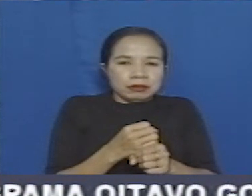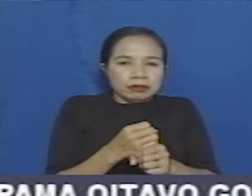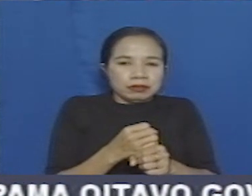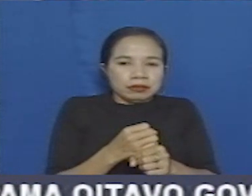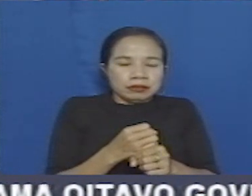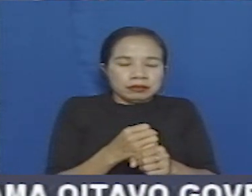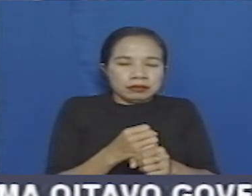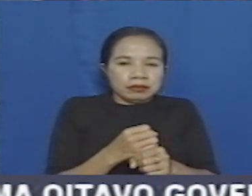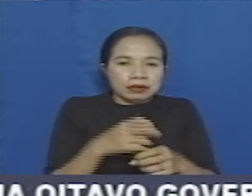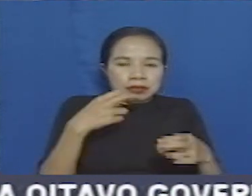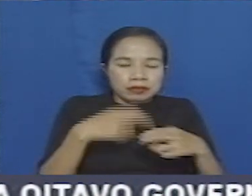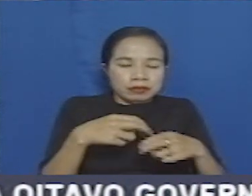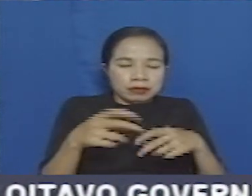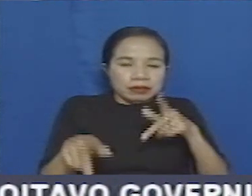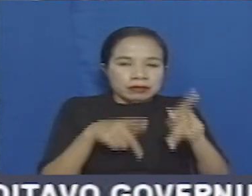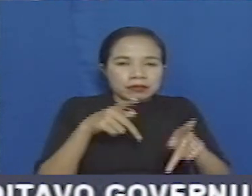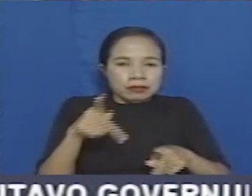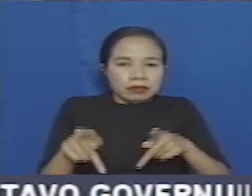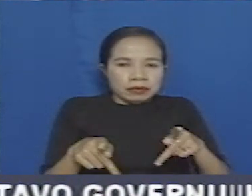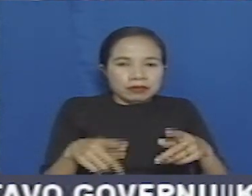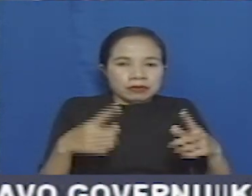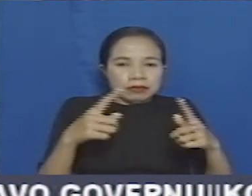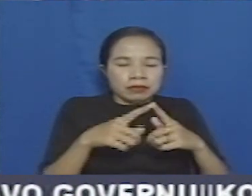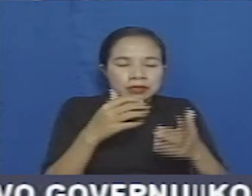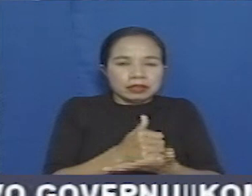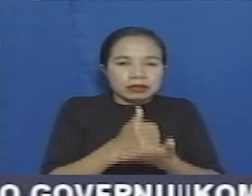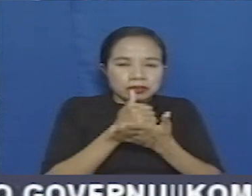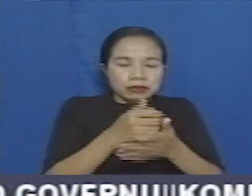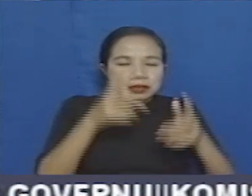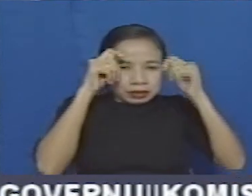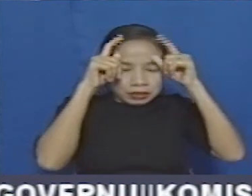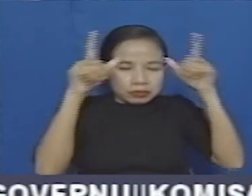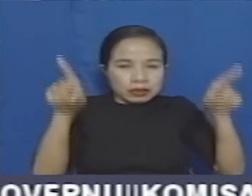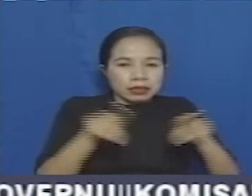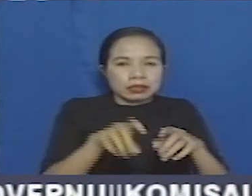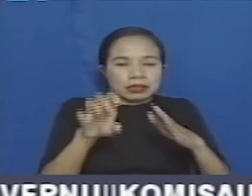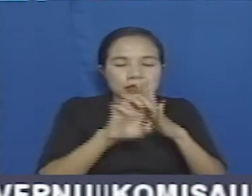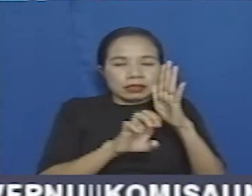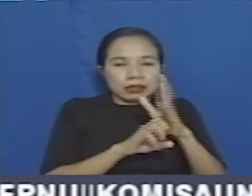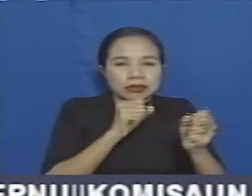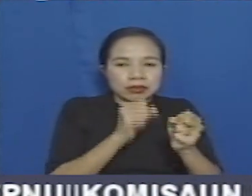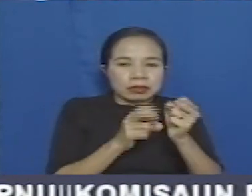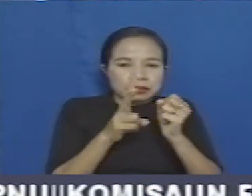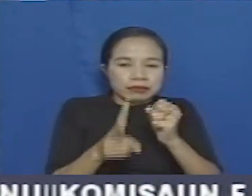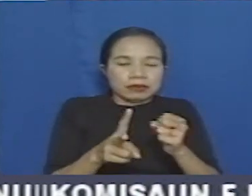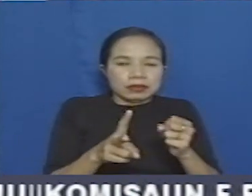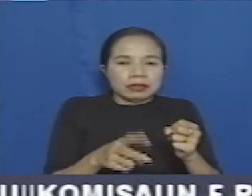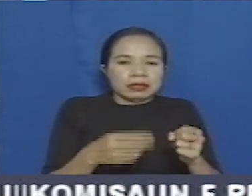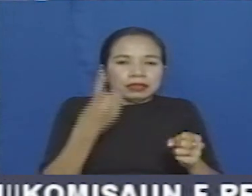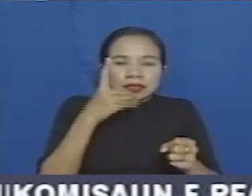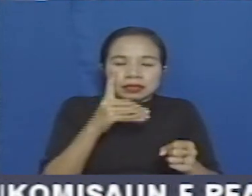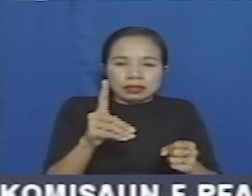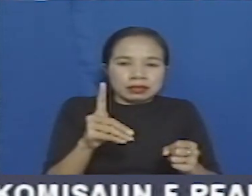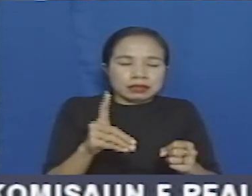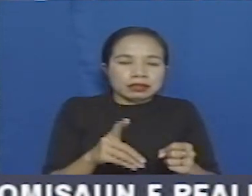necessidade no desafio povo no ba sustentabilidade Timor-Leste no dar estado. Sociedade civil declara